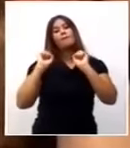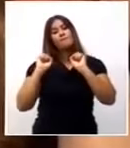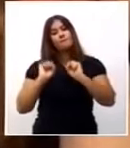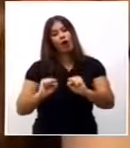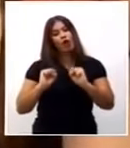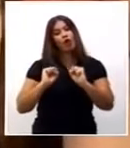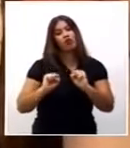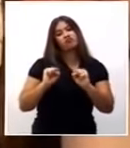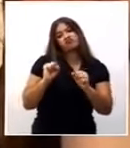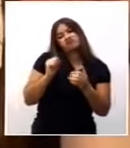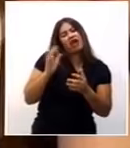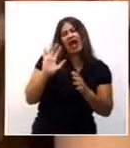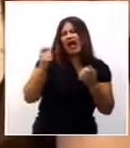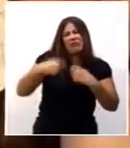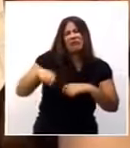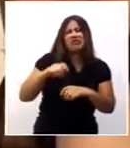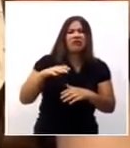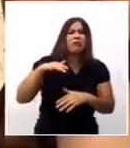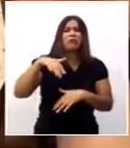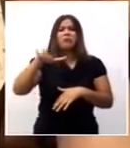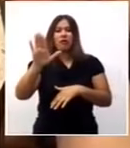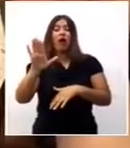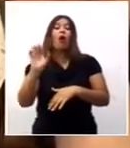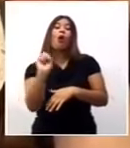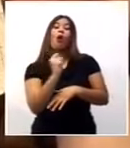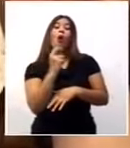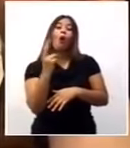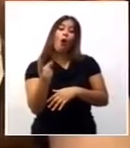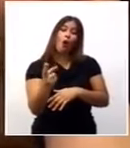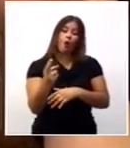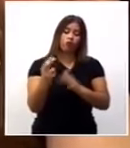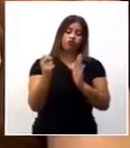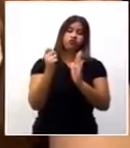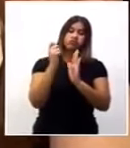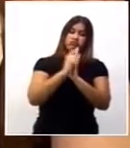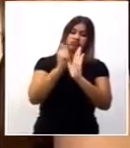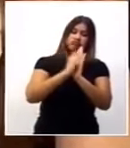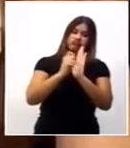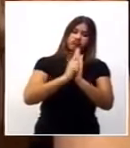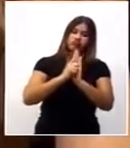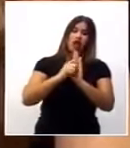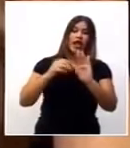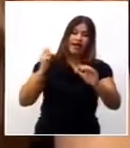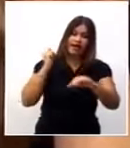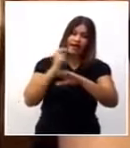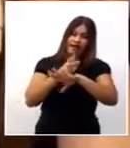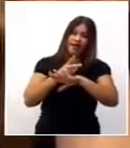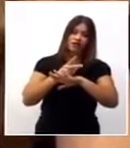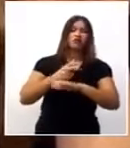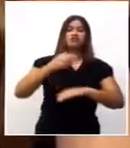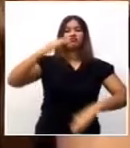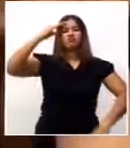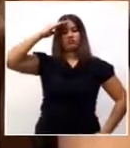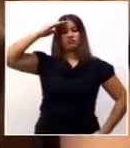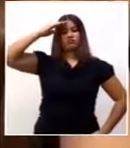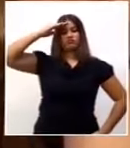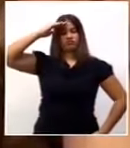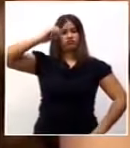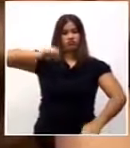começar a servir o exército. A partir do momento que você é dispensado, você recebe um documento. Esse aqui é um documento